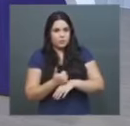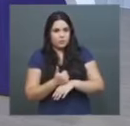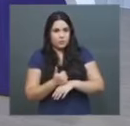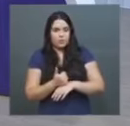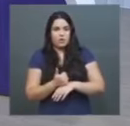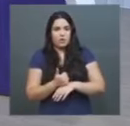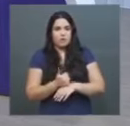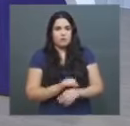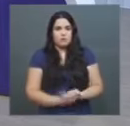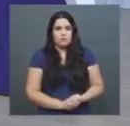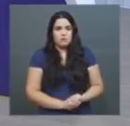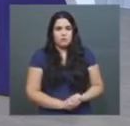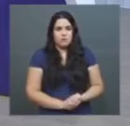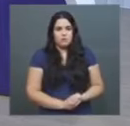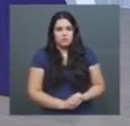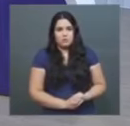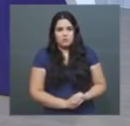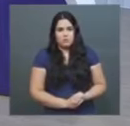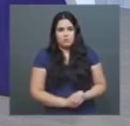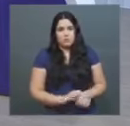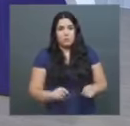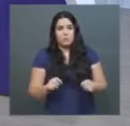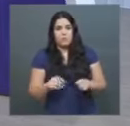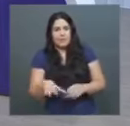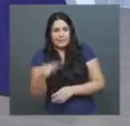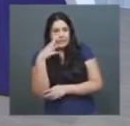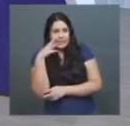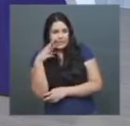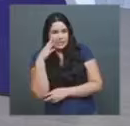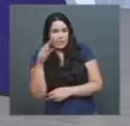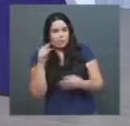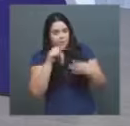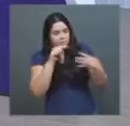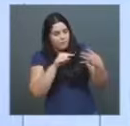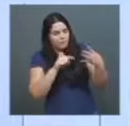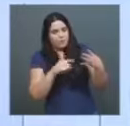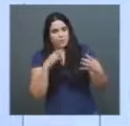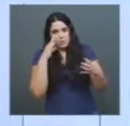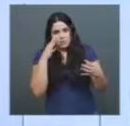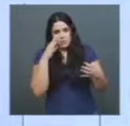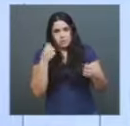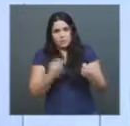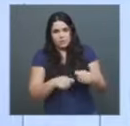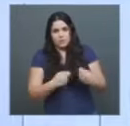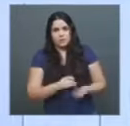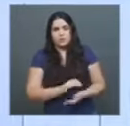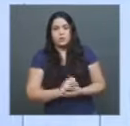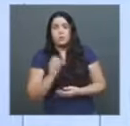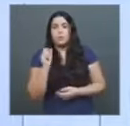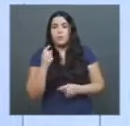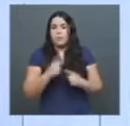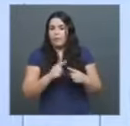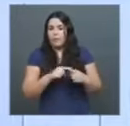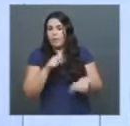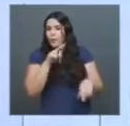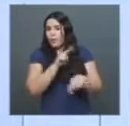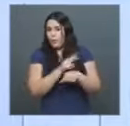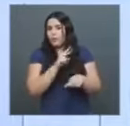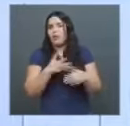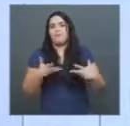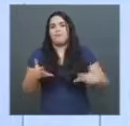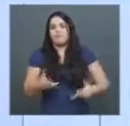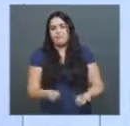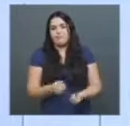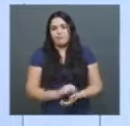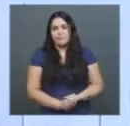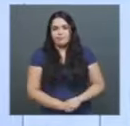essas ações, pontos, né, de atenção, nesses pontos de atenção, para que o cuidado seja feito com qualidade,